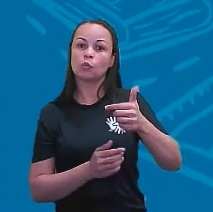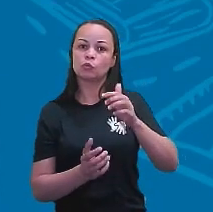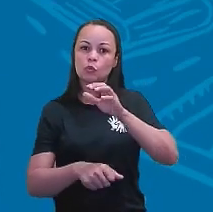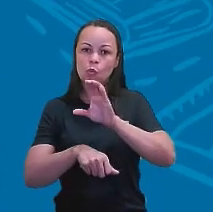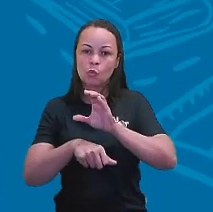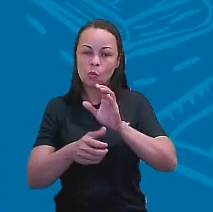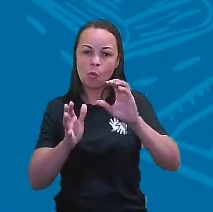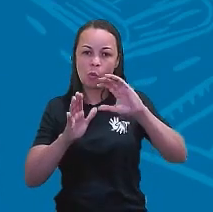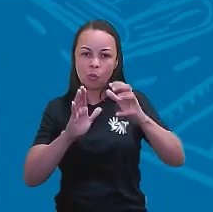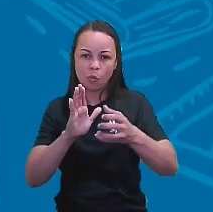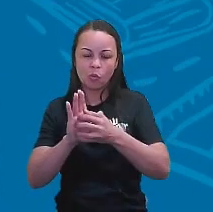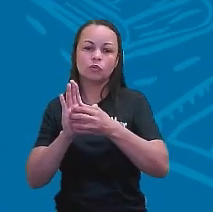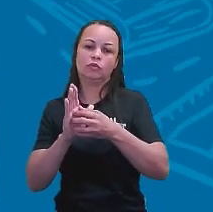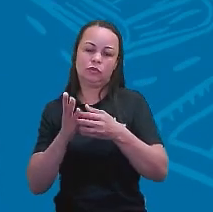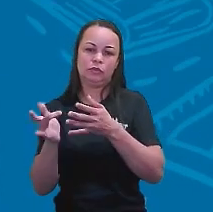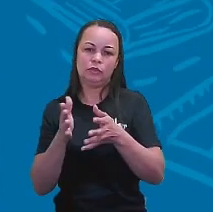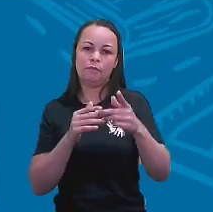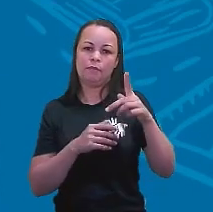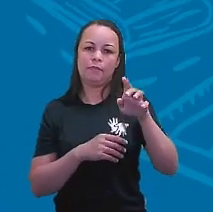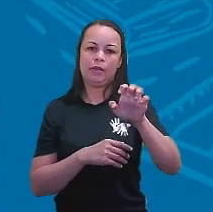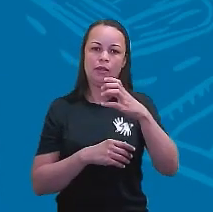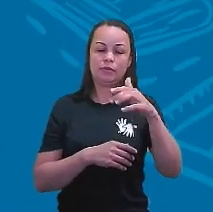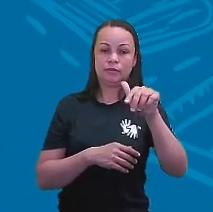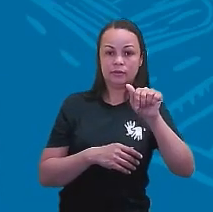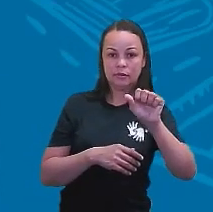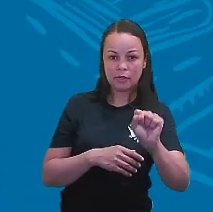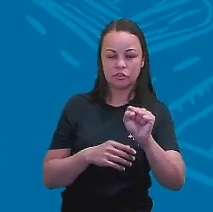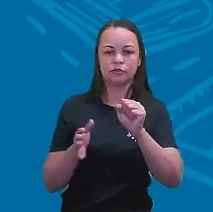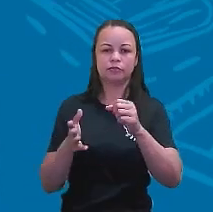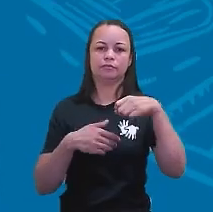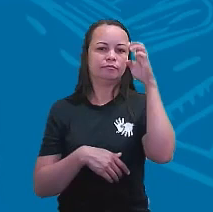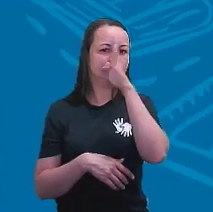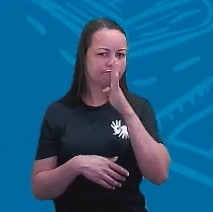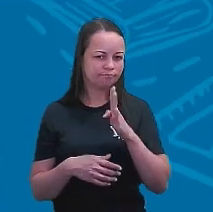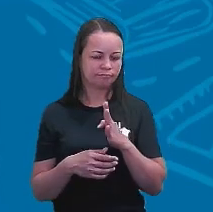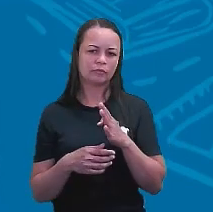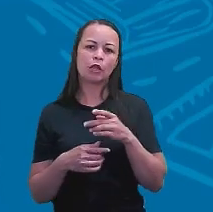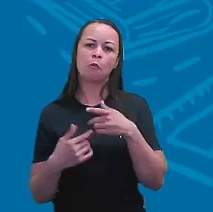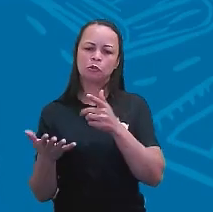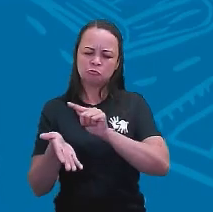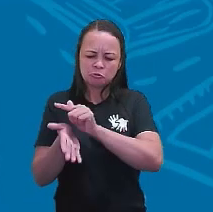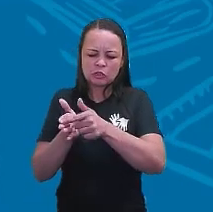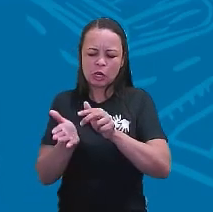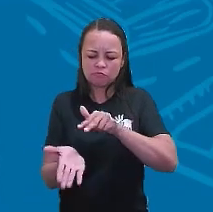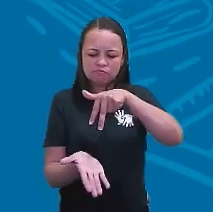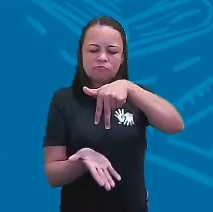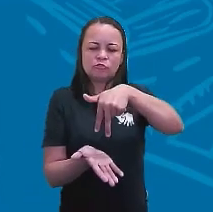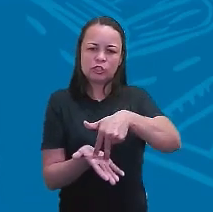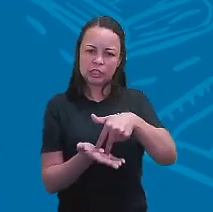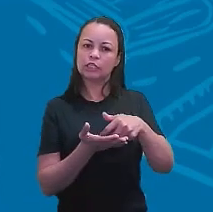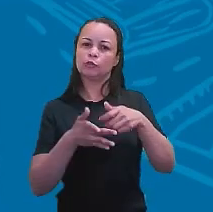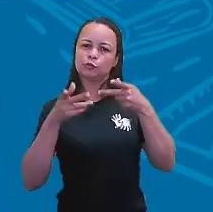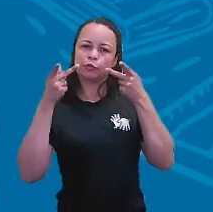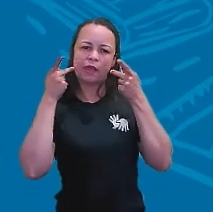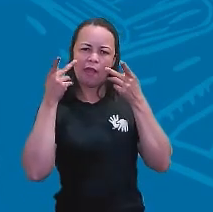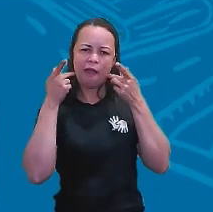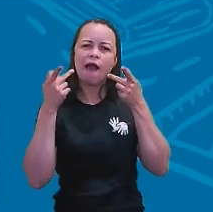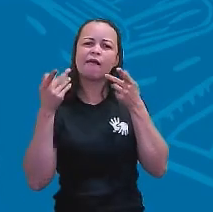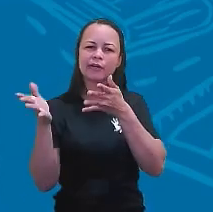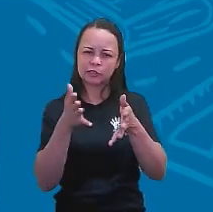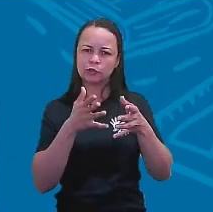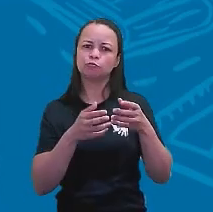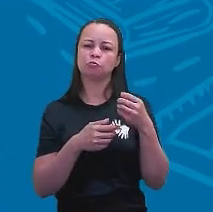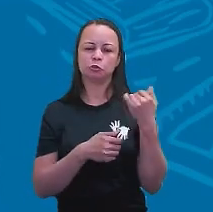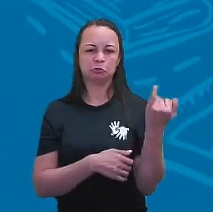peças brasileiras. Então, por ser considerado um gênero aí do teatro, ele já conseguiu aí esse prêmio.